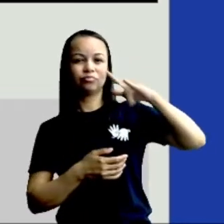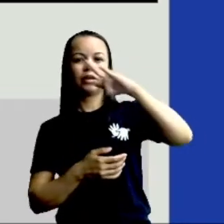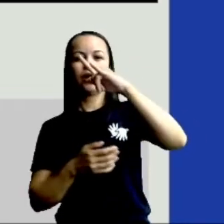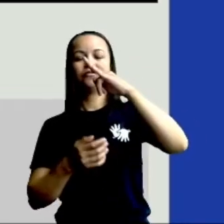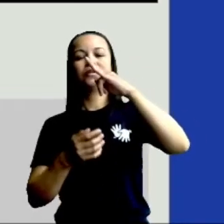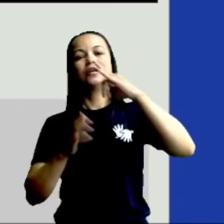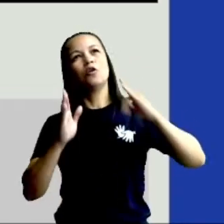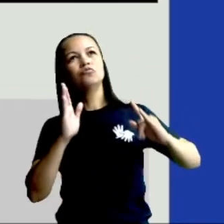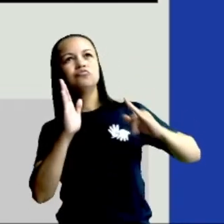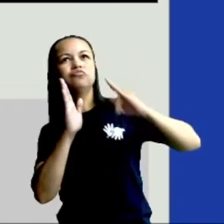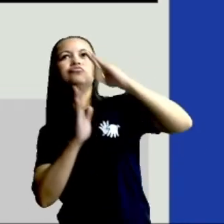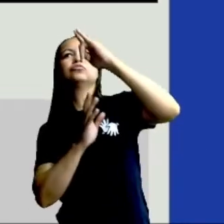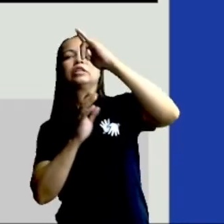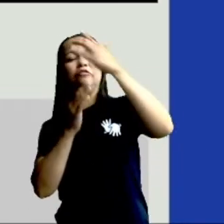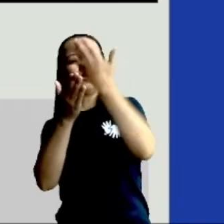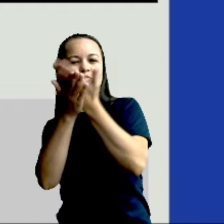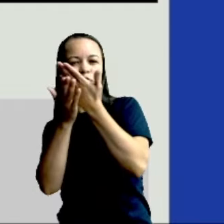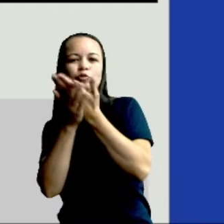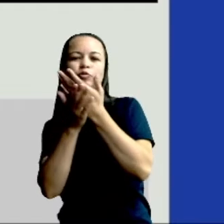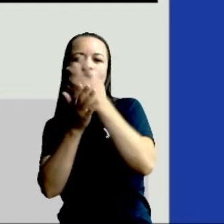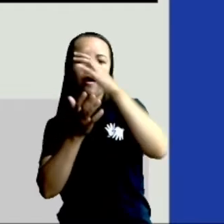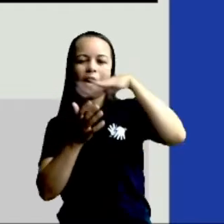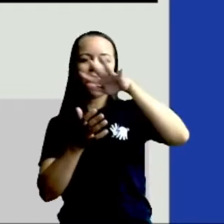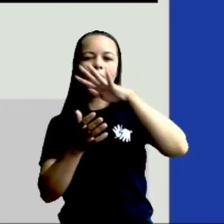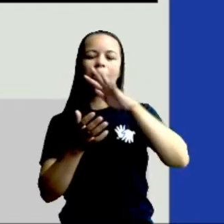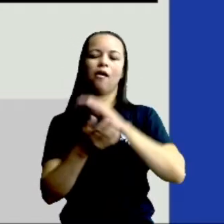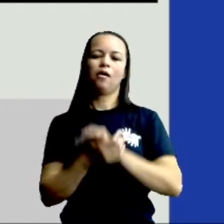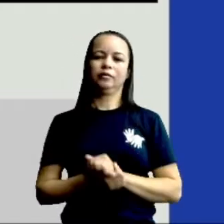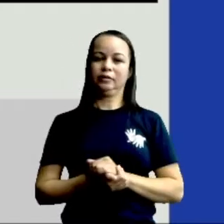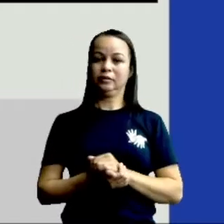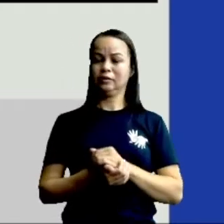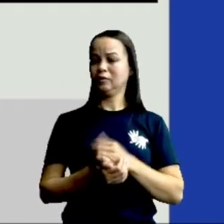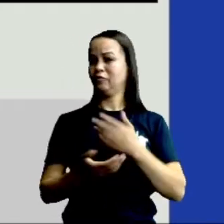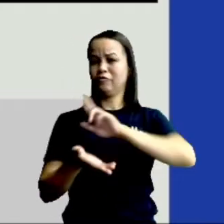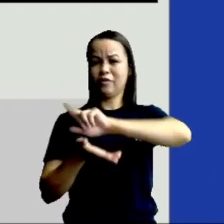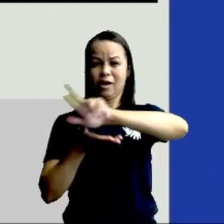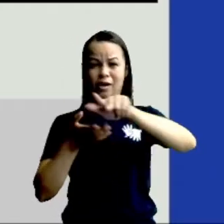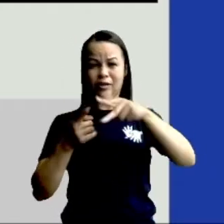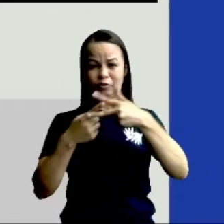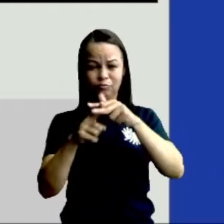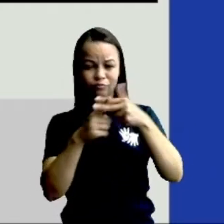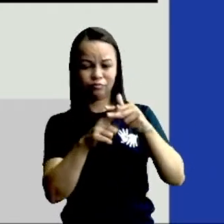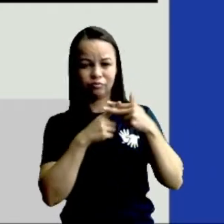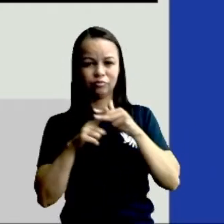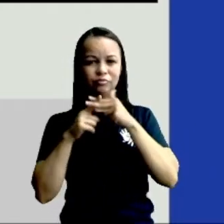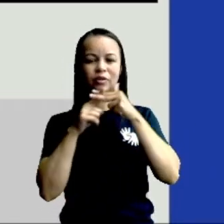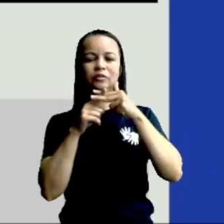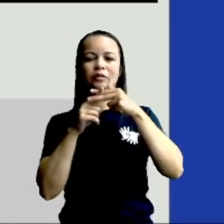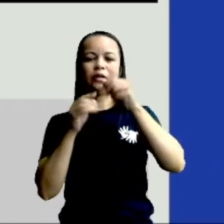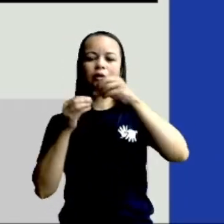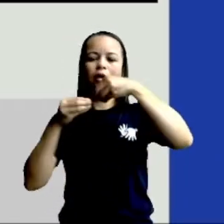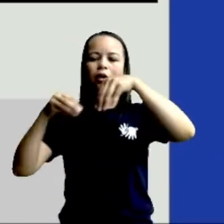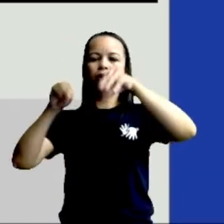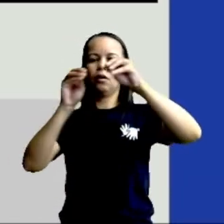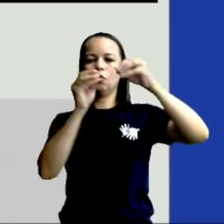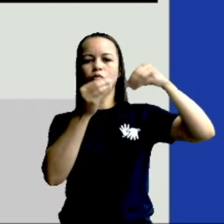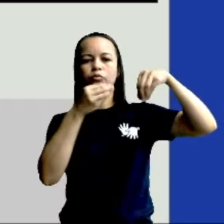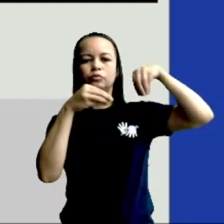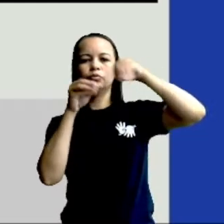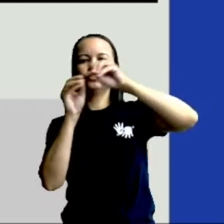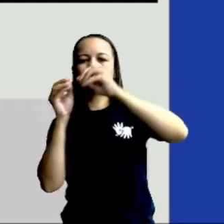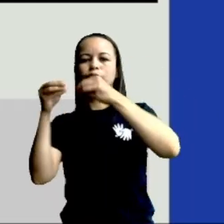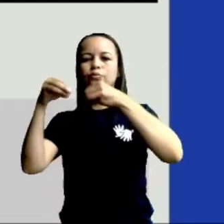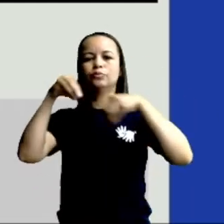que vão lá para estudar o espaço. Peças, ferramentas e equipamentos espaciais de